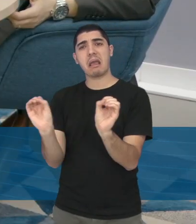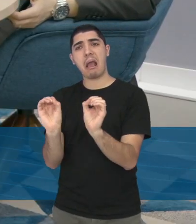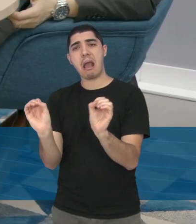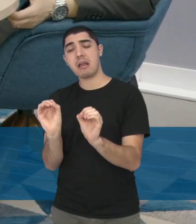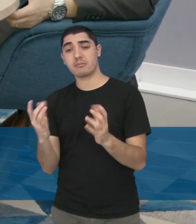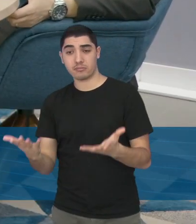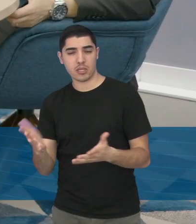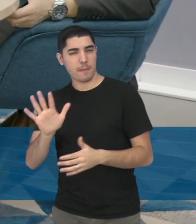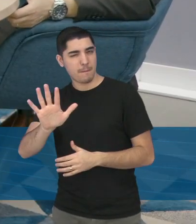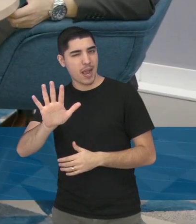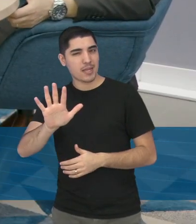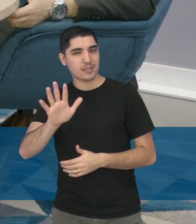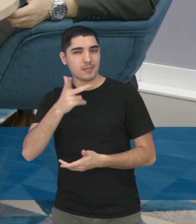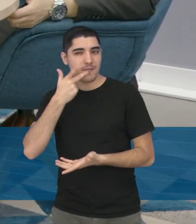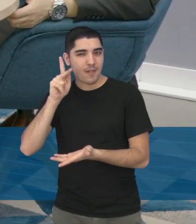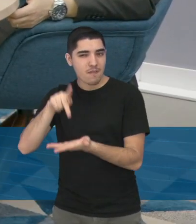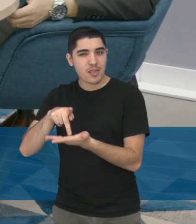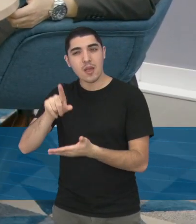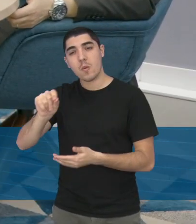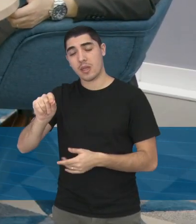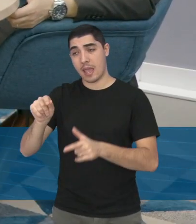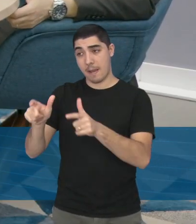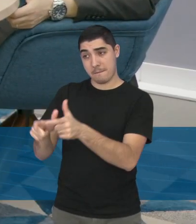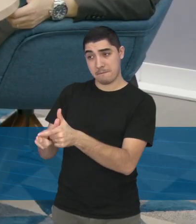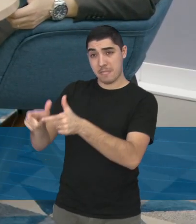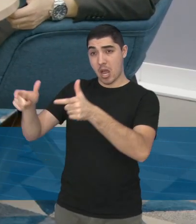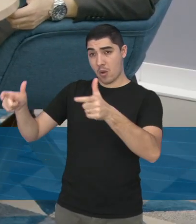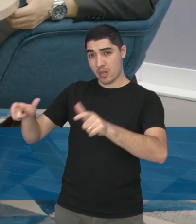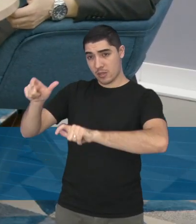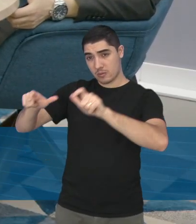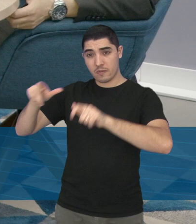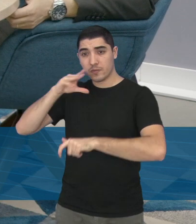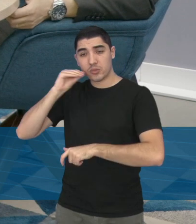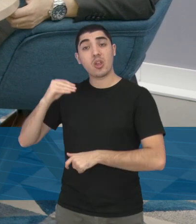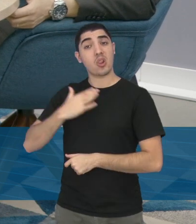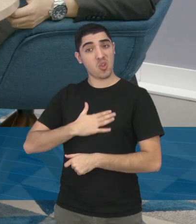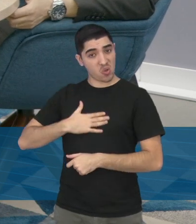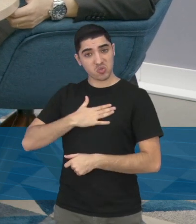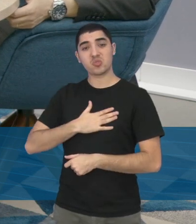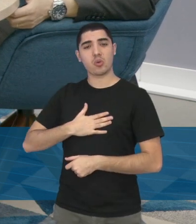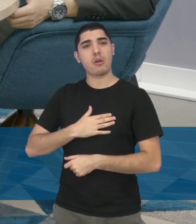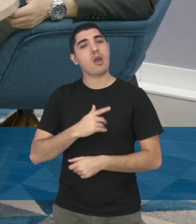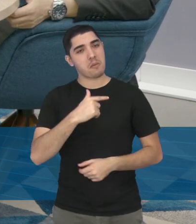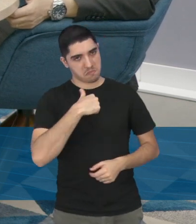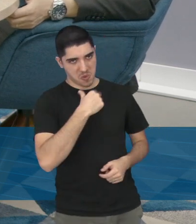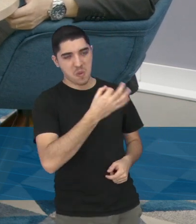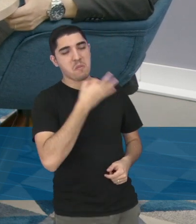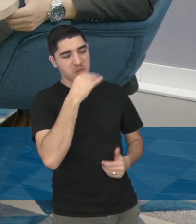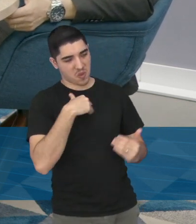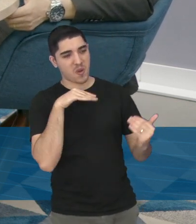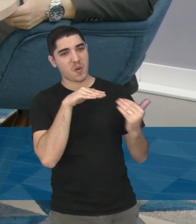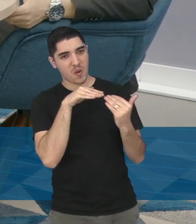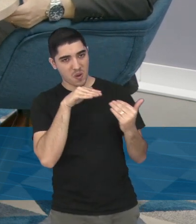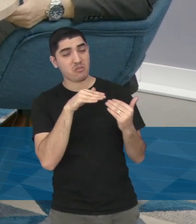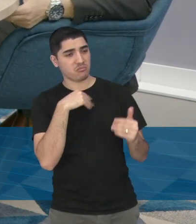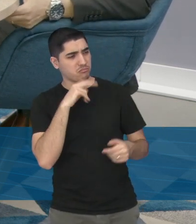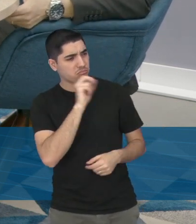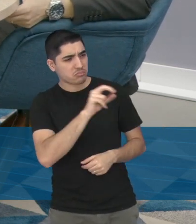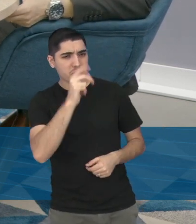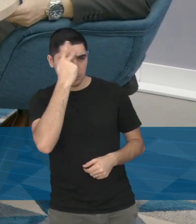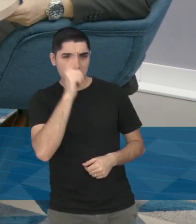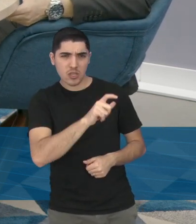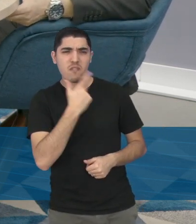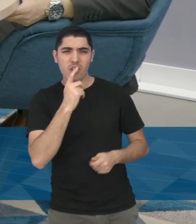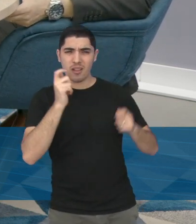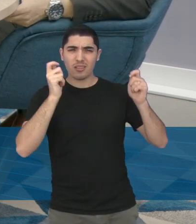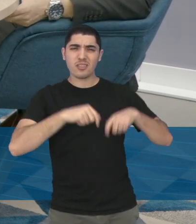E, para dizer a verdade, muitos dos trabalhadores gostaram disso daí. Eu acho também. Eu tenho visto pessoas que falam